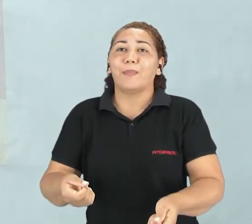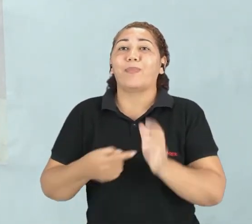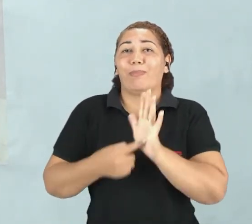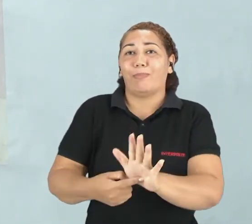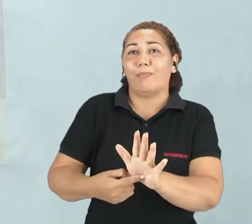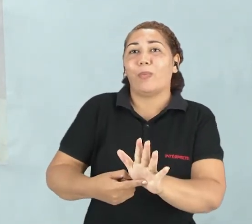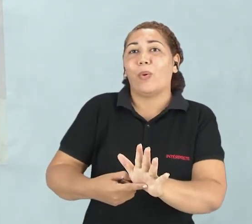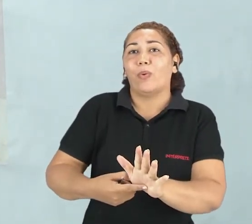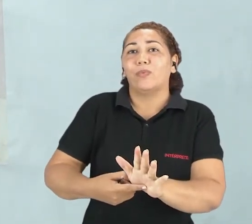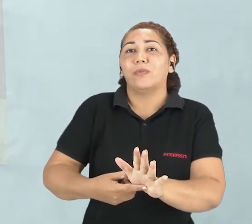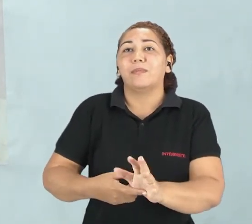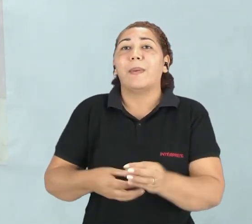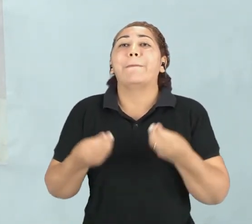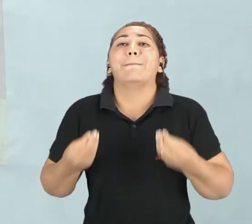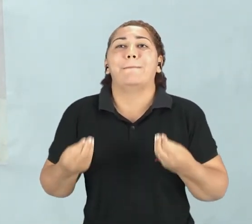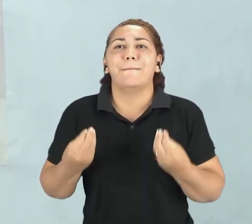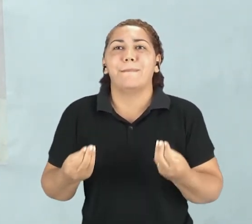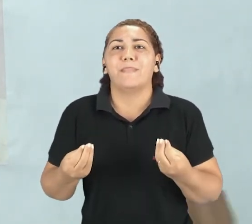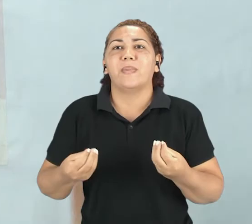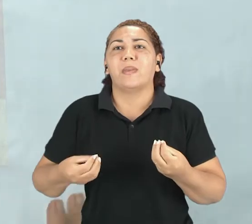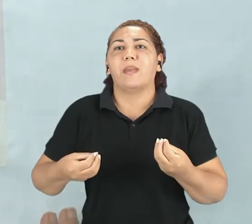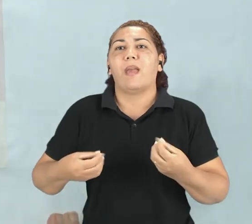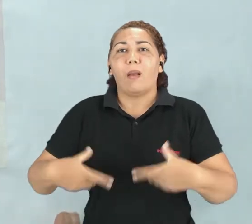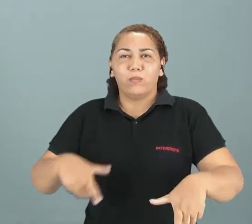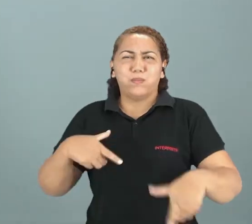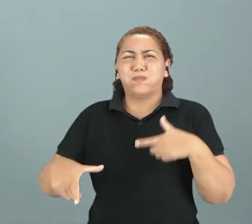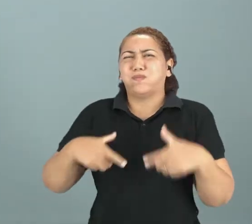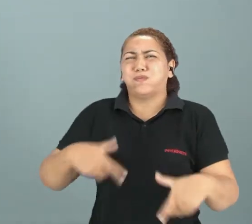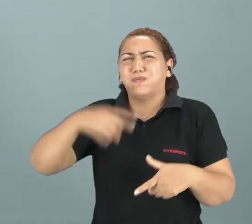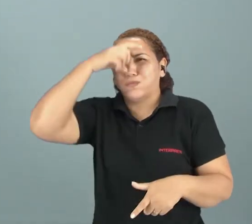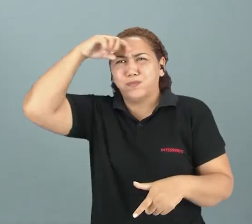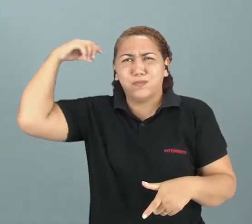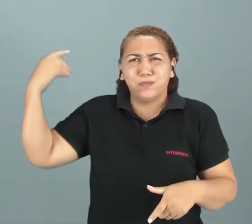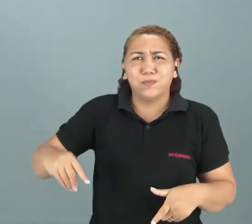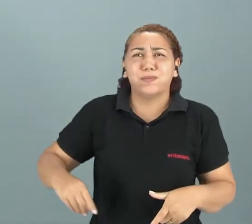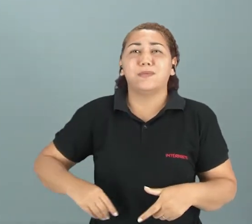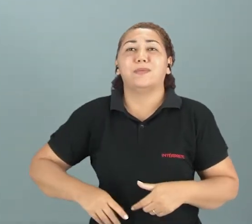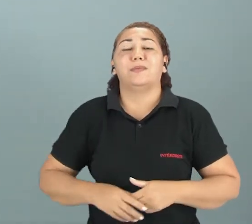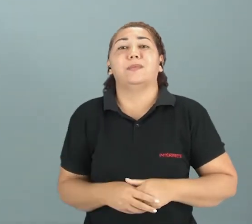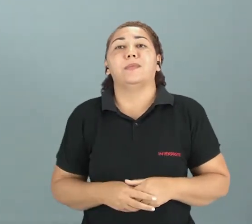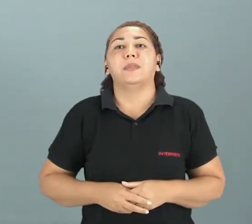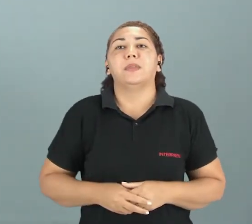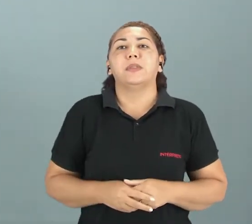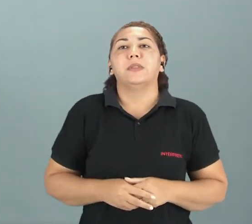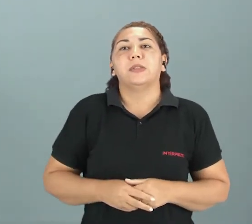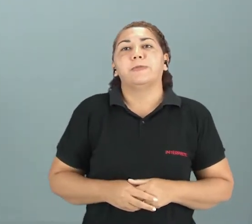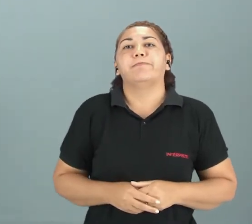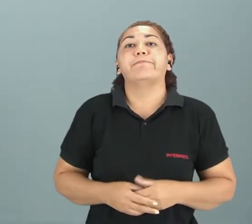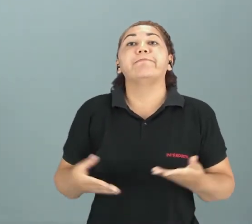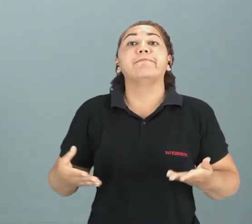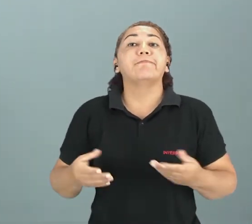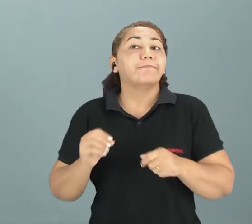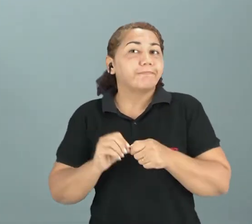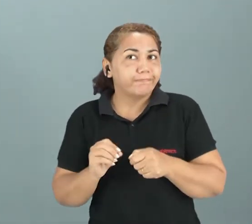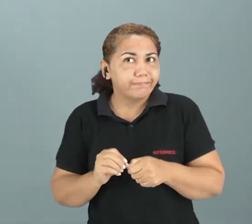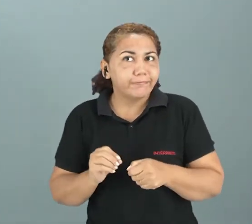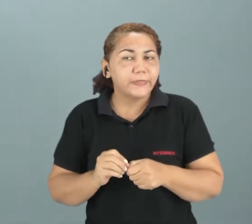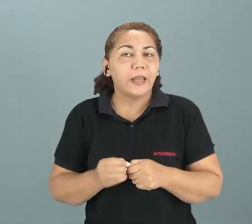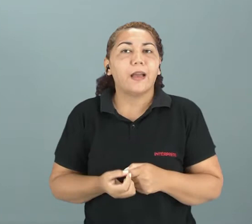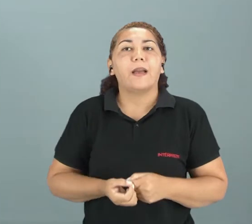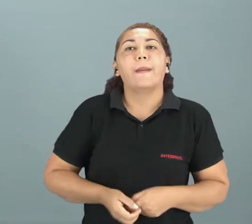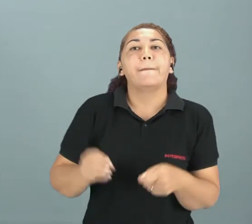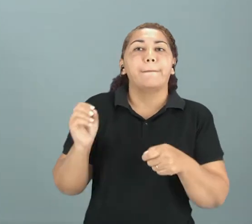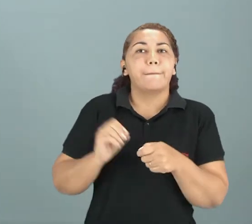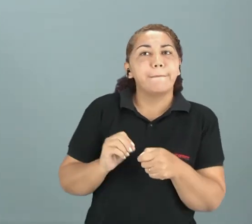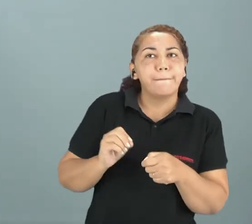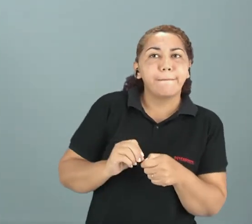geralmente para trabalhos pesados, tá? Então, essa é a nossa charge que a gente analisou agora. O que a gente vai fazer agora? Vamos produzir uma